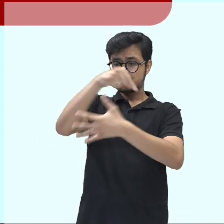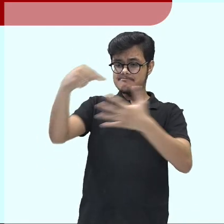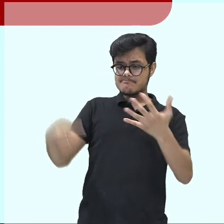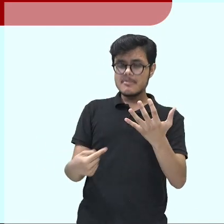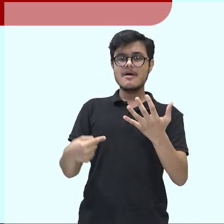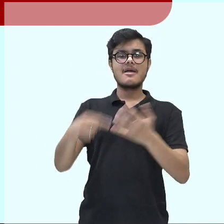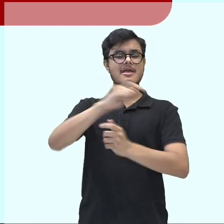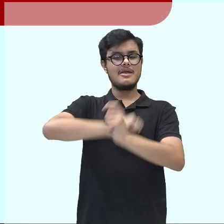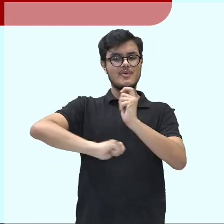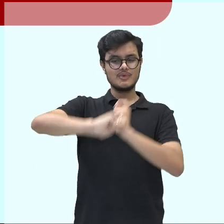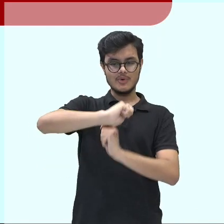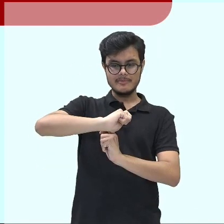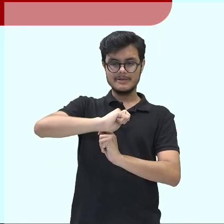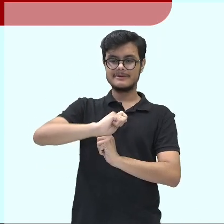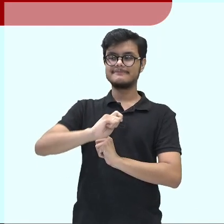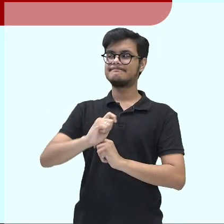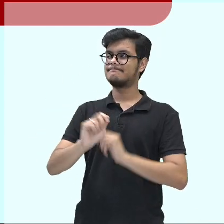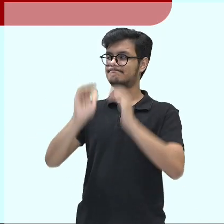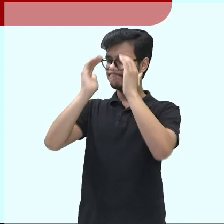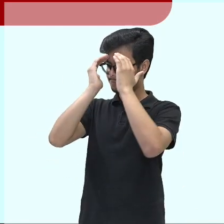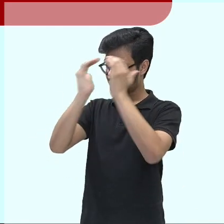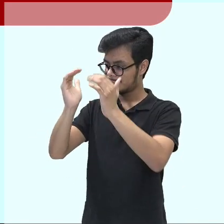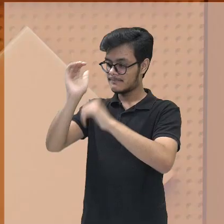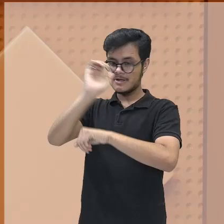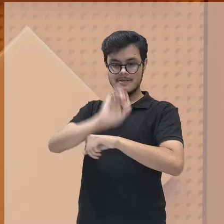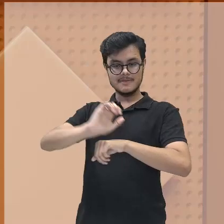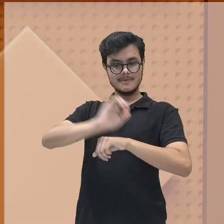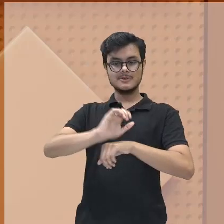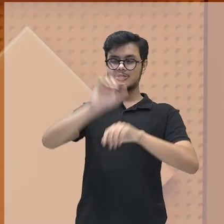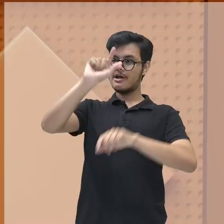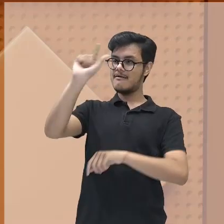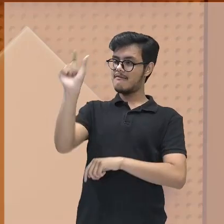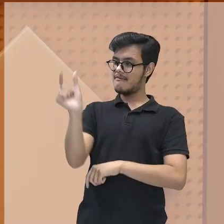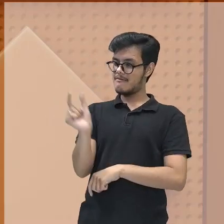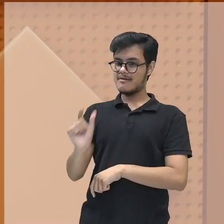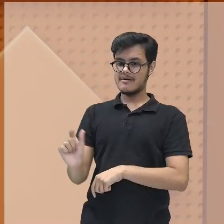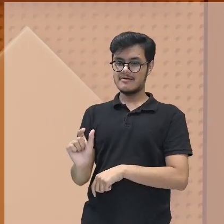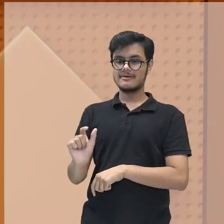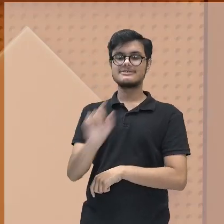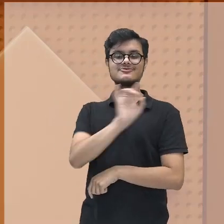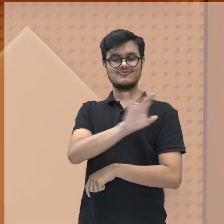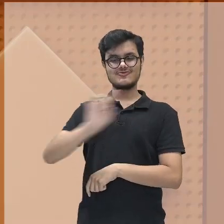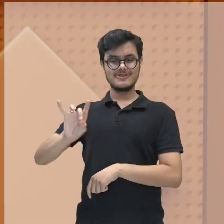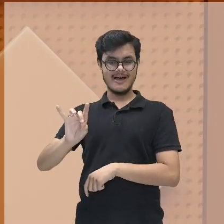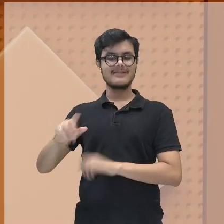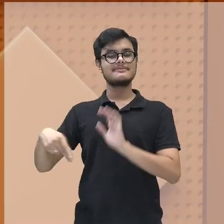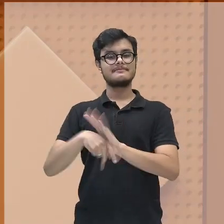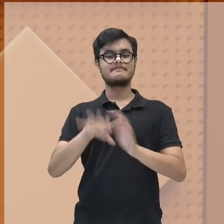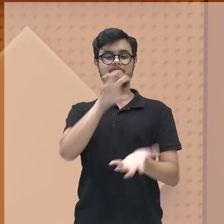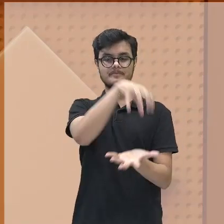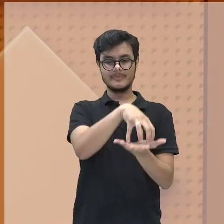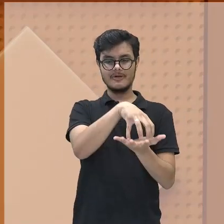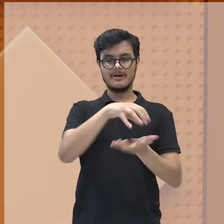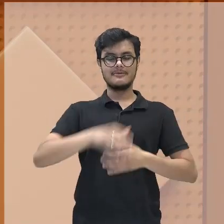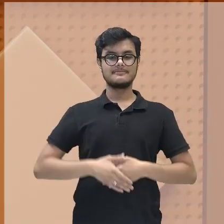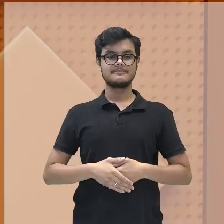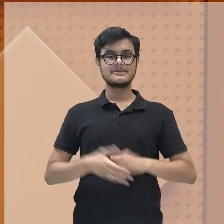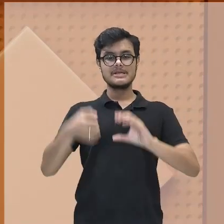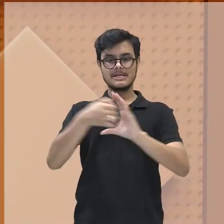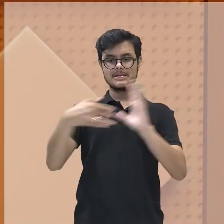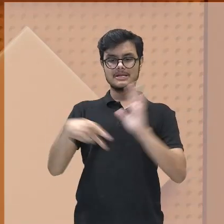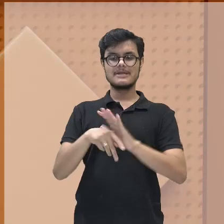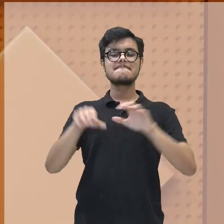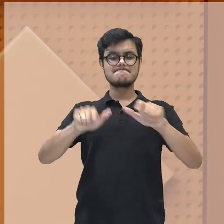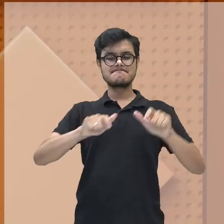os limites estaduais, as fronteiras, né, os limites de cada um dos territórios. Então, essas são as